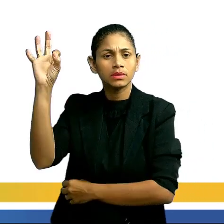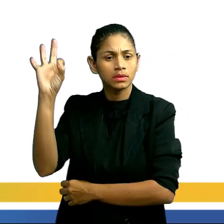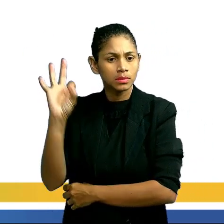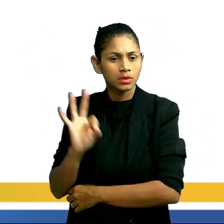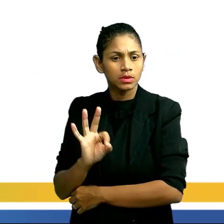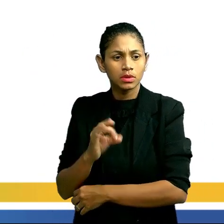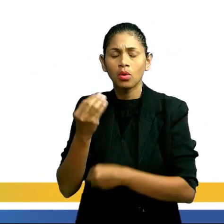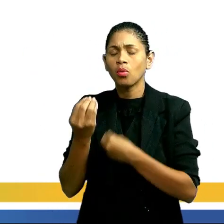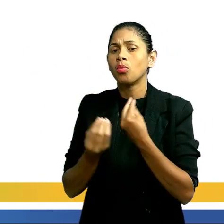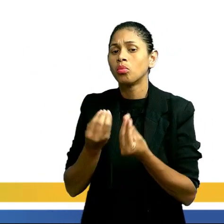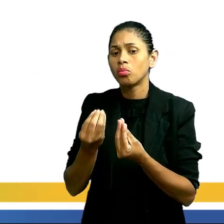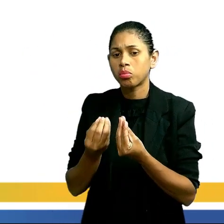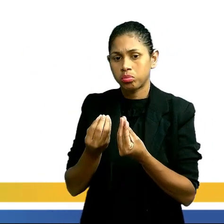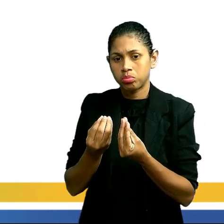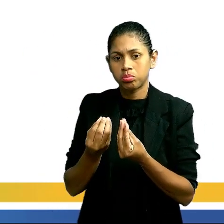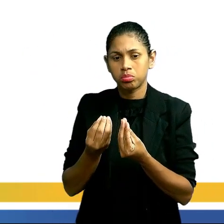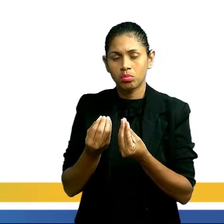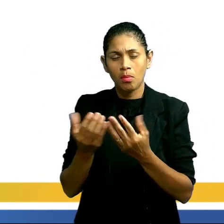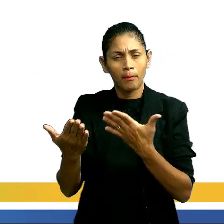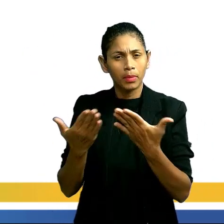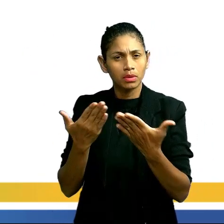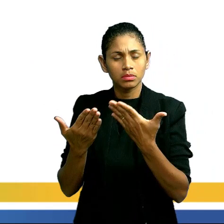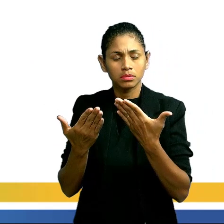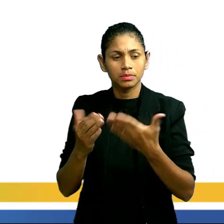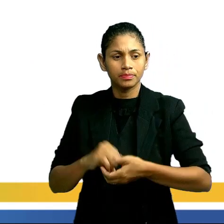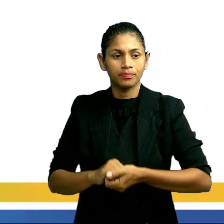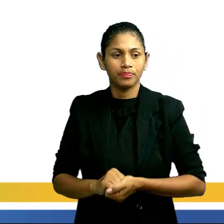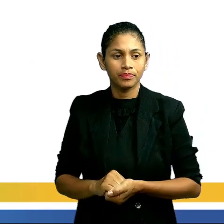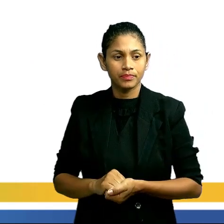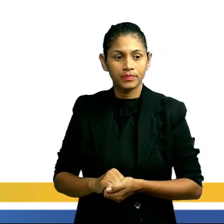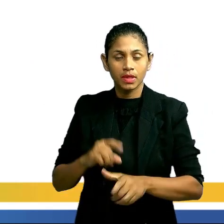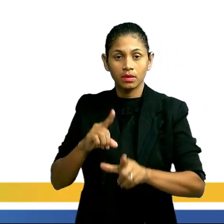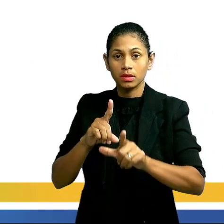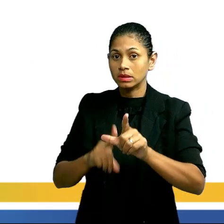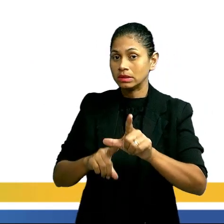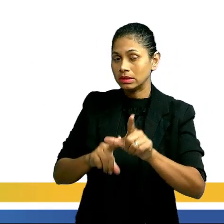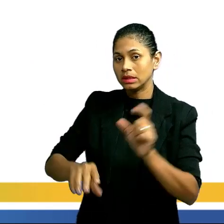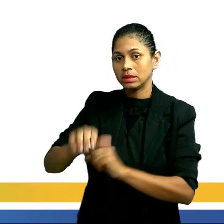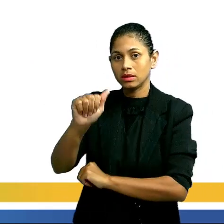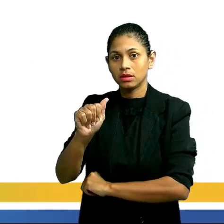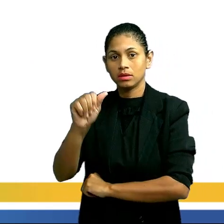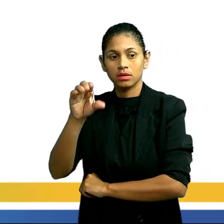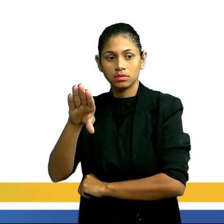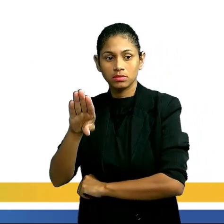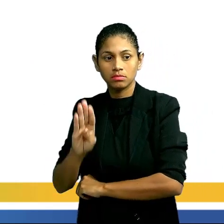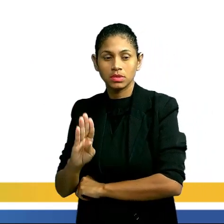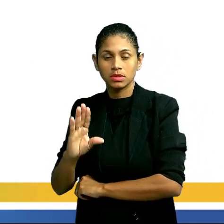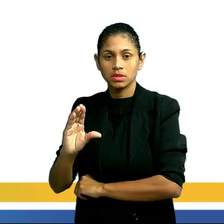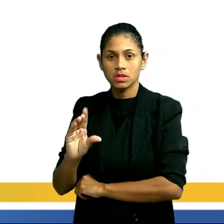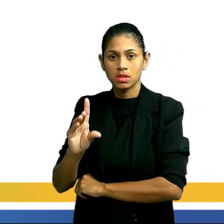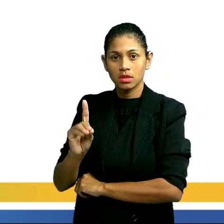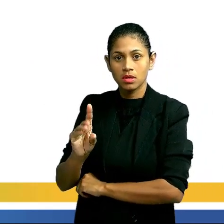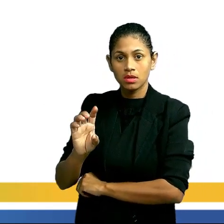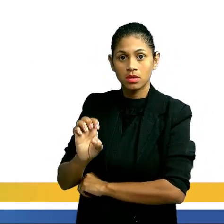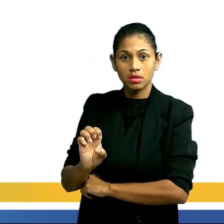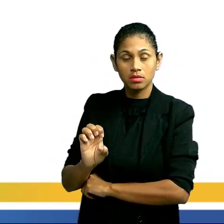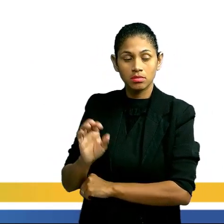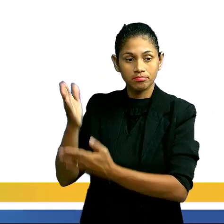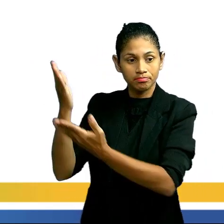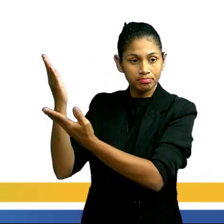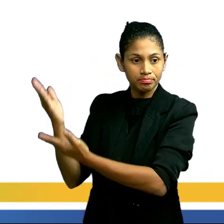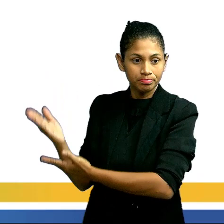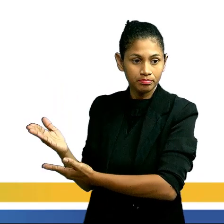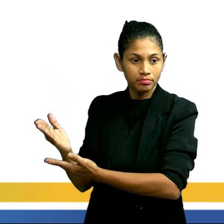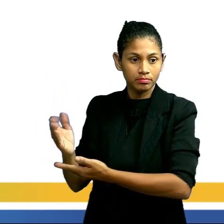B, 13,3%, alternativa C, 31,8%, alternativa D,